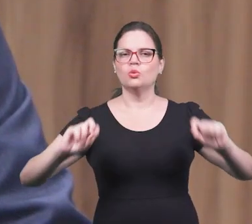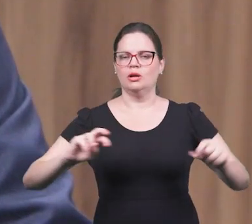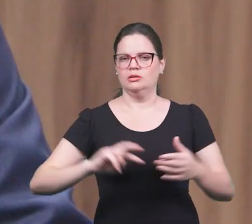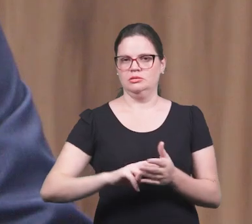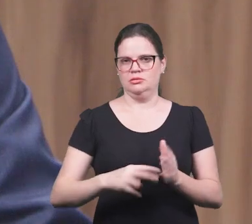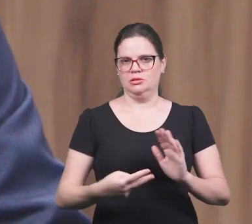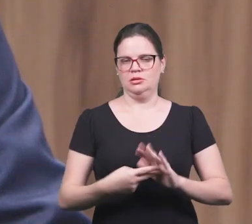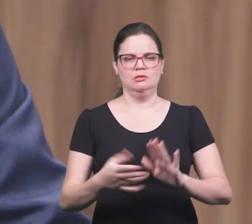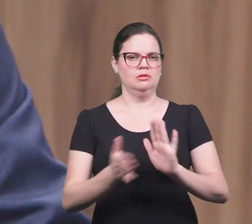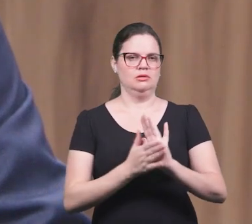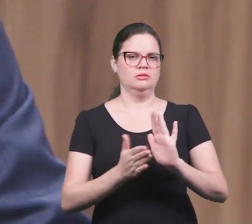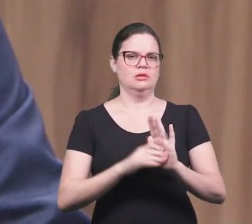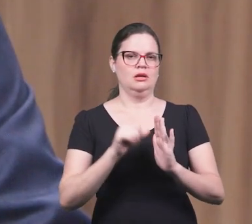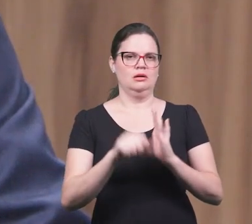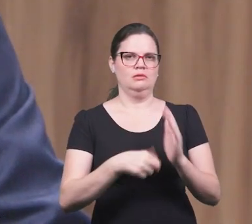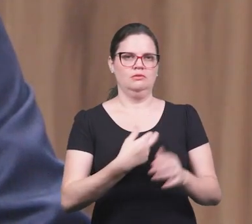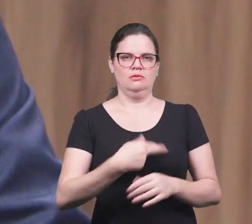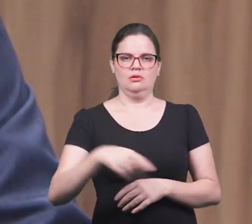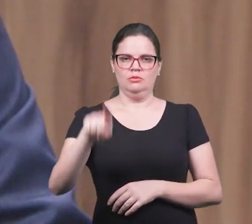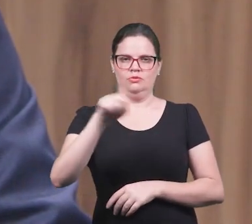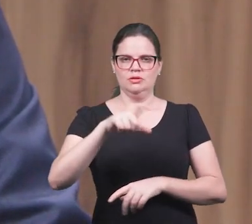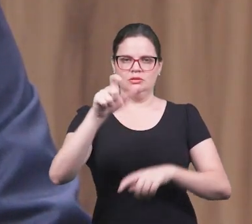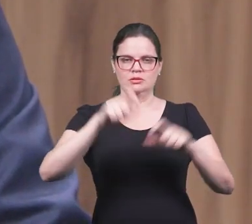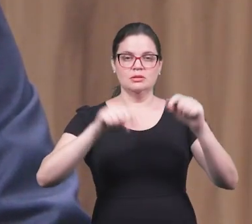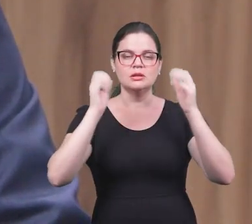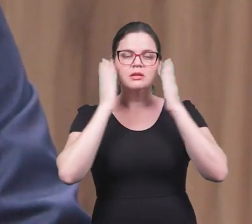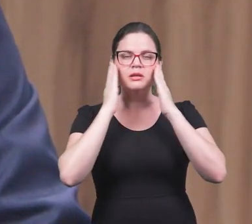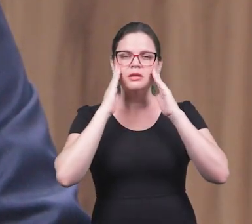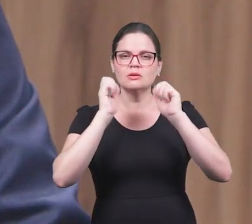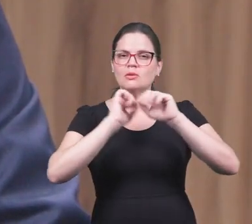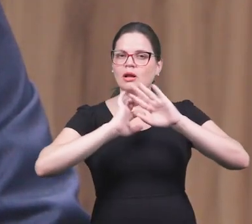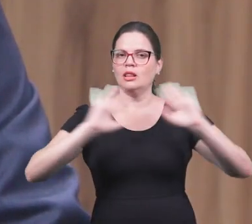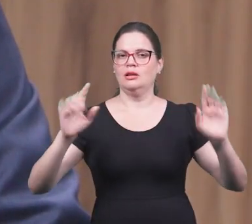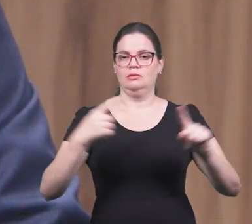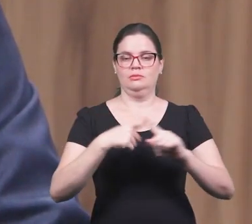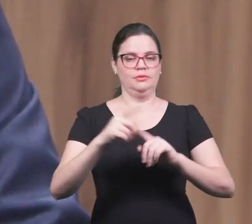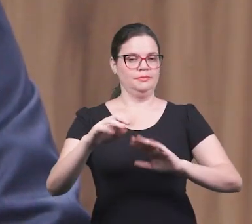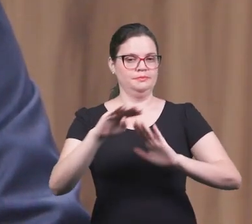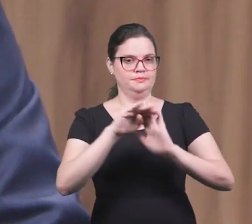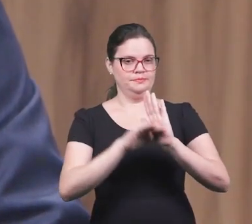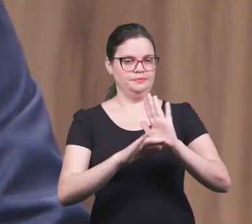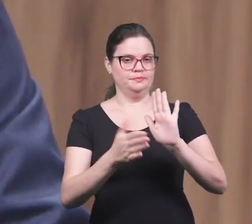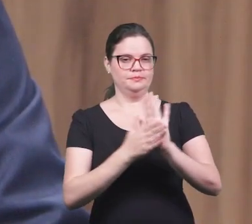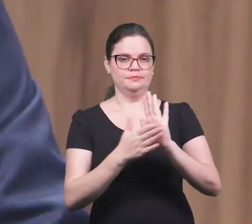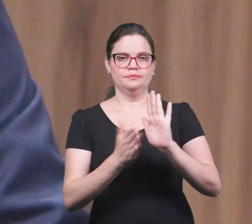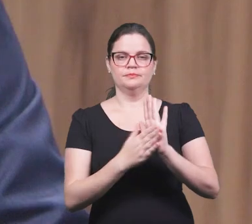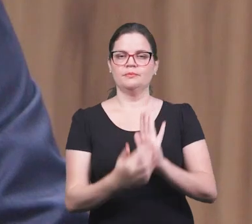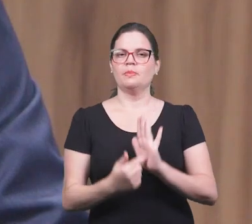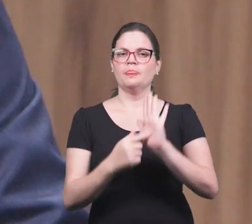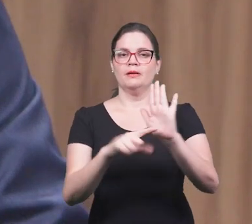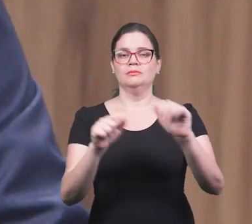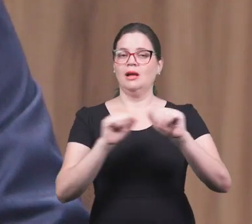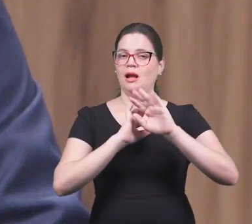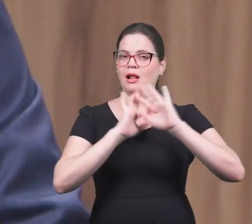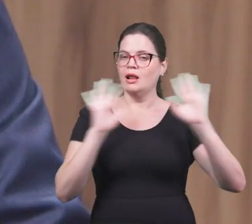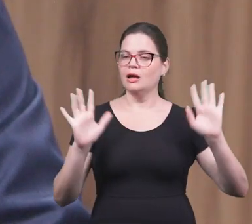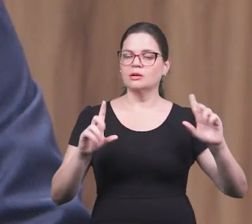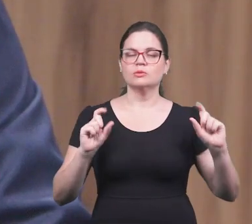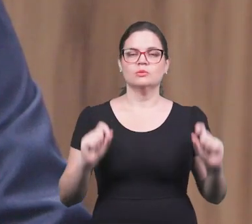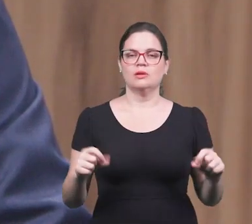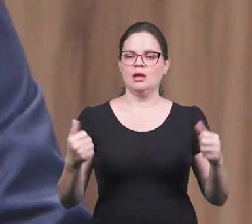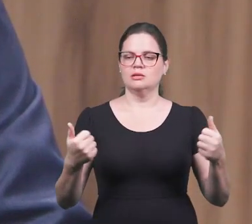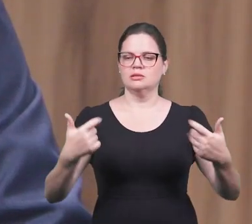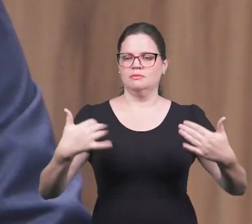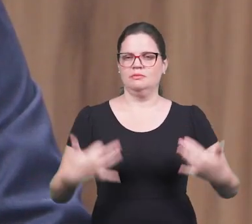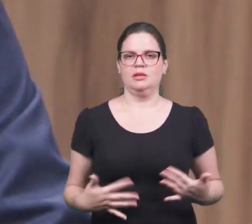aqueles que nos assistem, porque esse programa ele propõe trazer um esclarecimento daquilo que